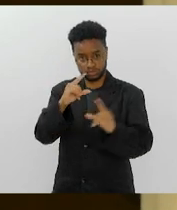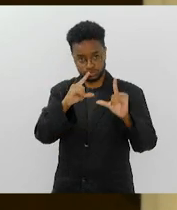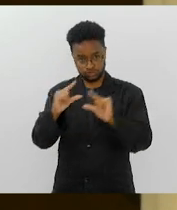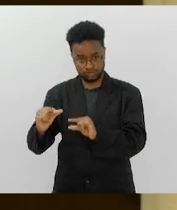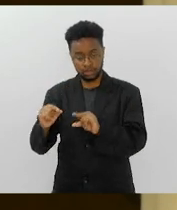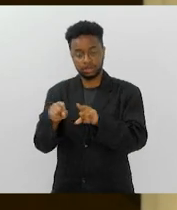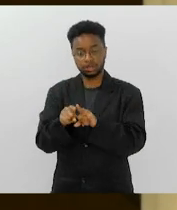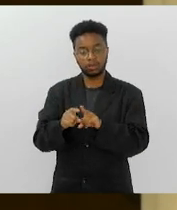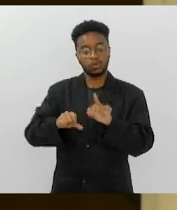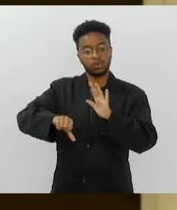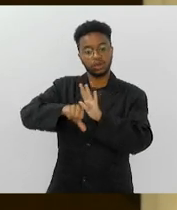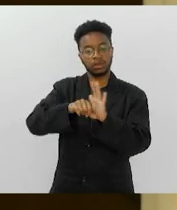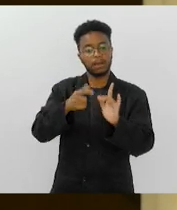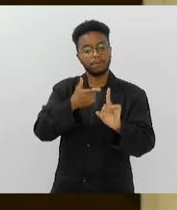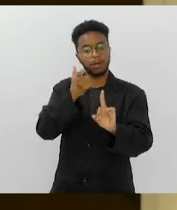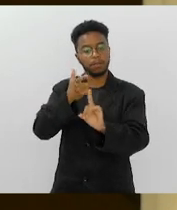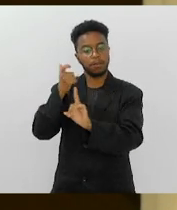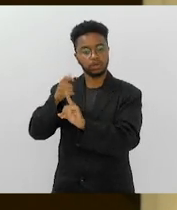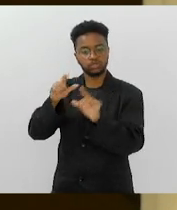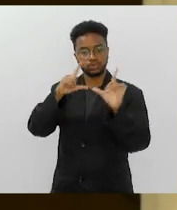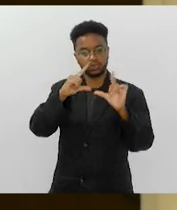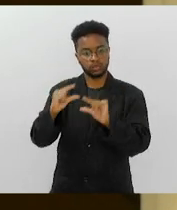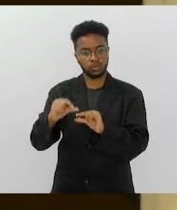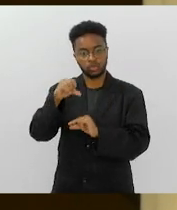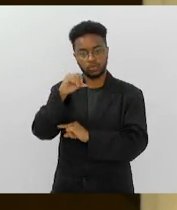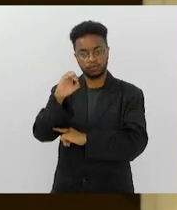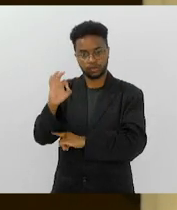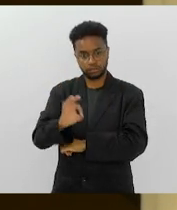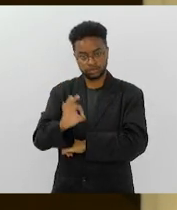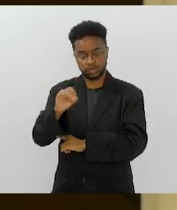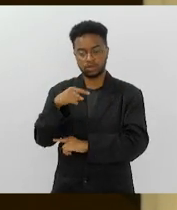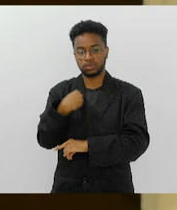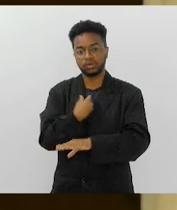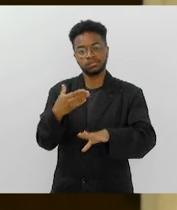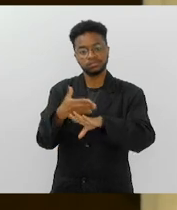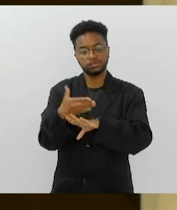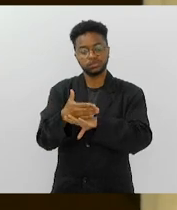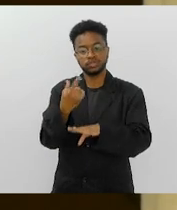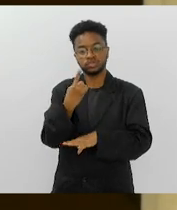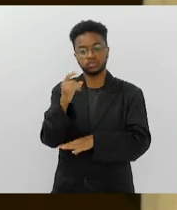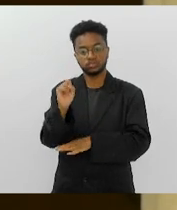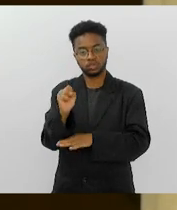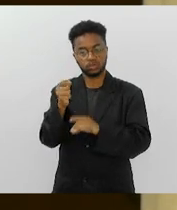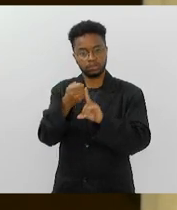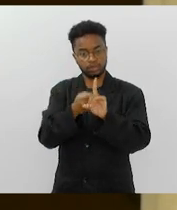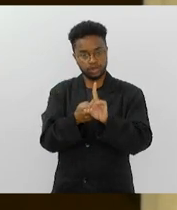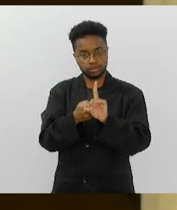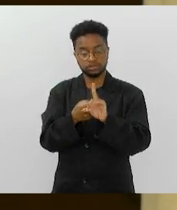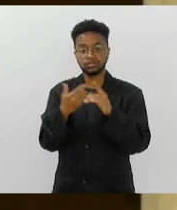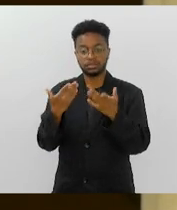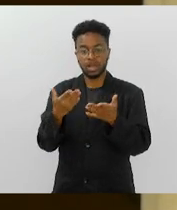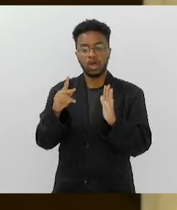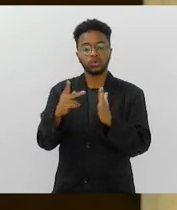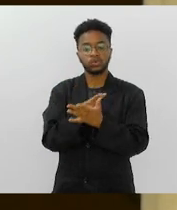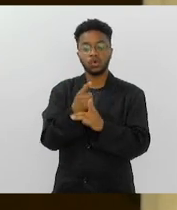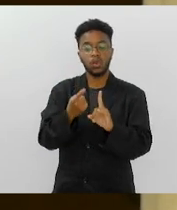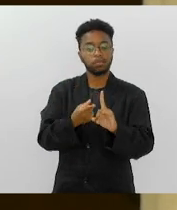vida em 90%. Nós estamos lá há 18 meses e de lá para cá só um homicídio